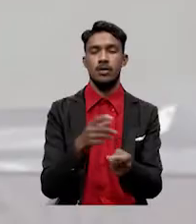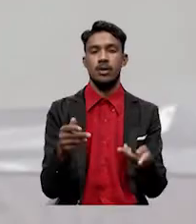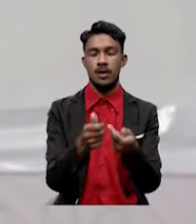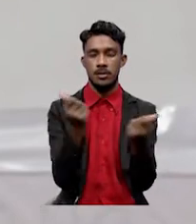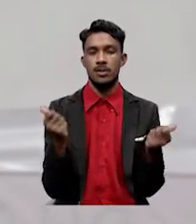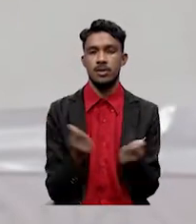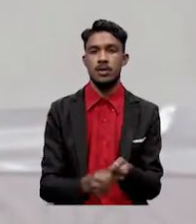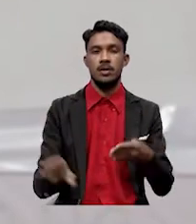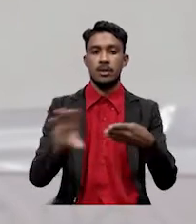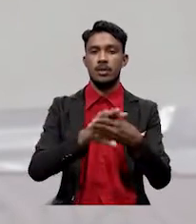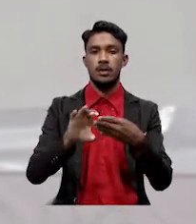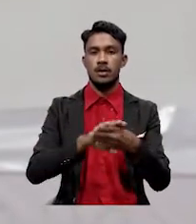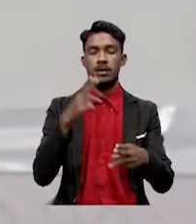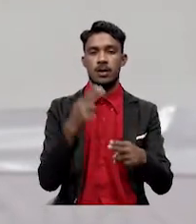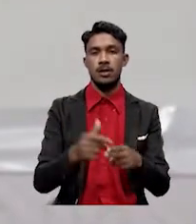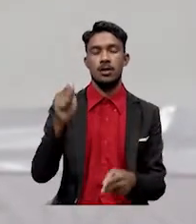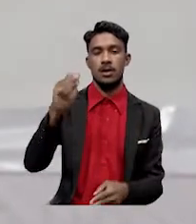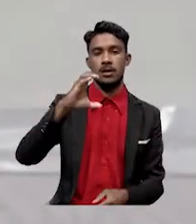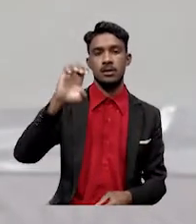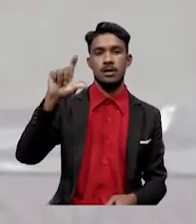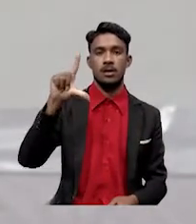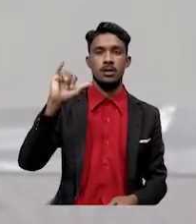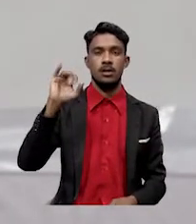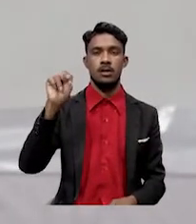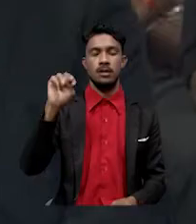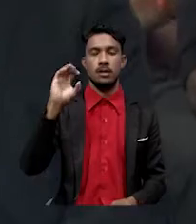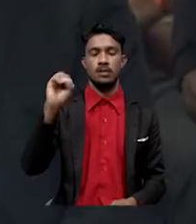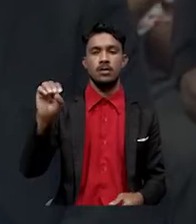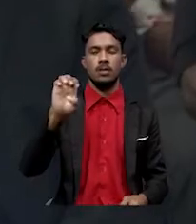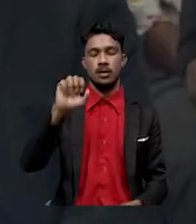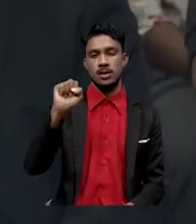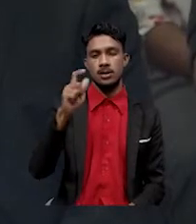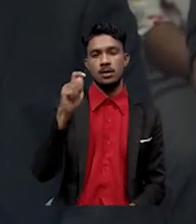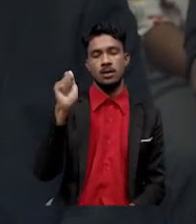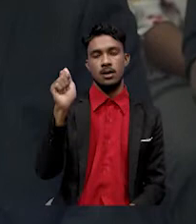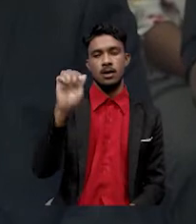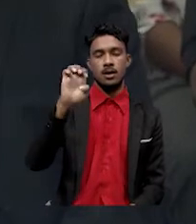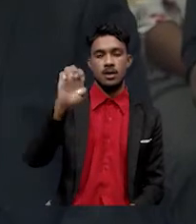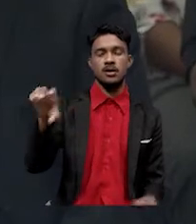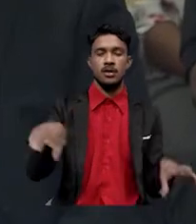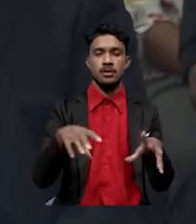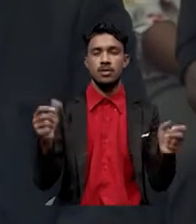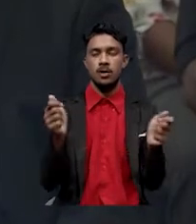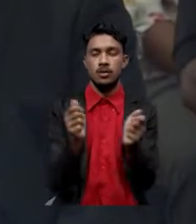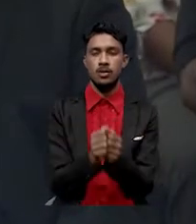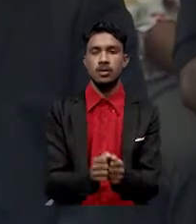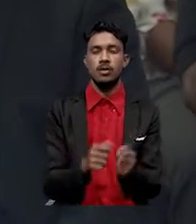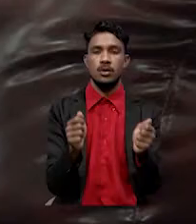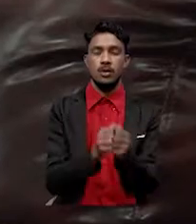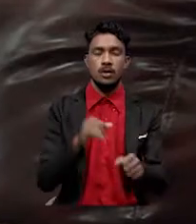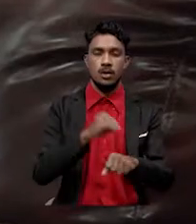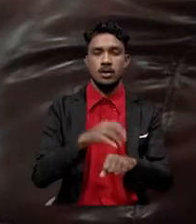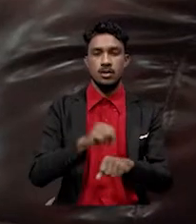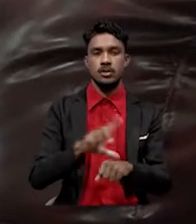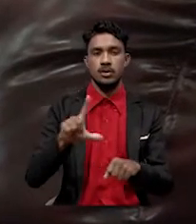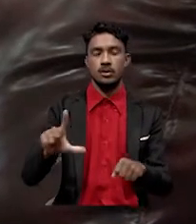eleitoral Acilino Manuel Branco Hateteng, está se serviço a mútuo com o Ministério Negócio Estrangeiro na Cooperação, onde convida